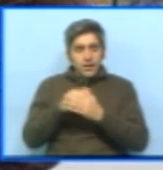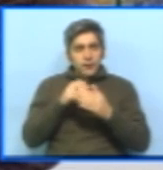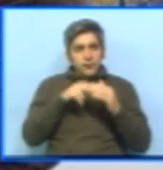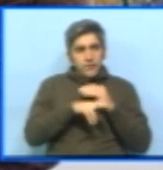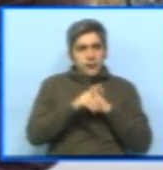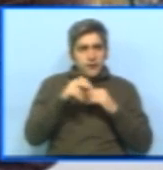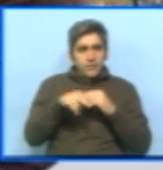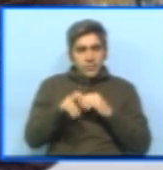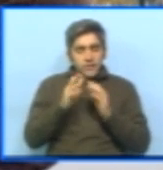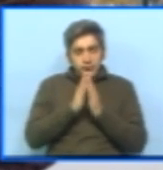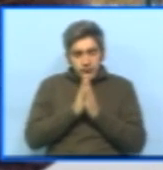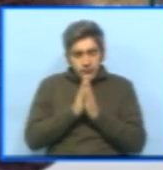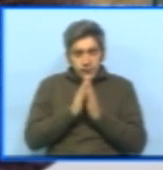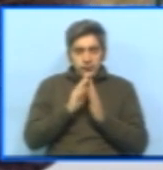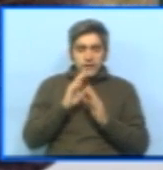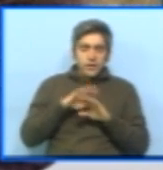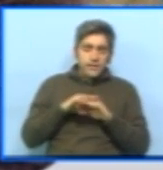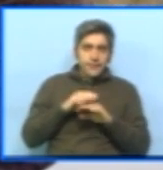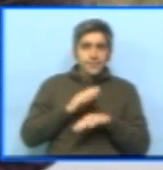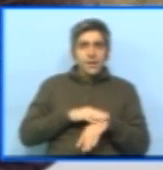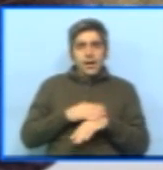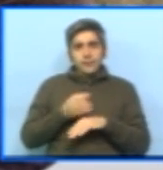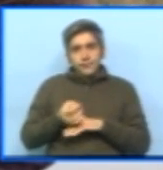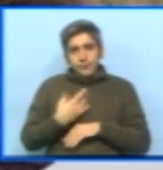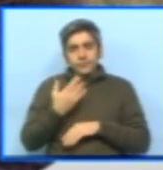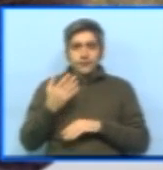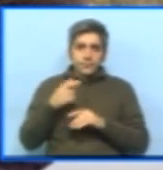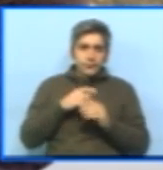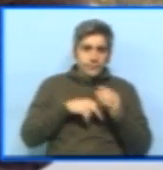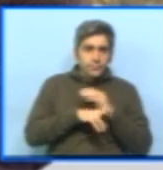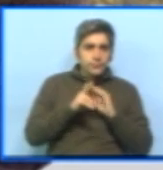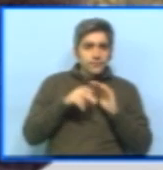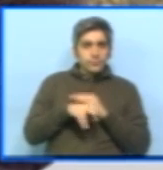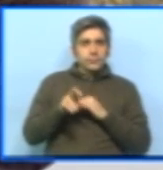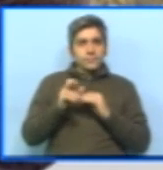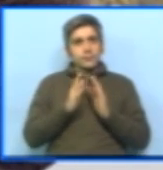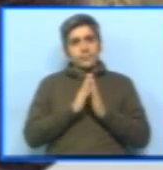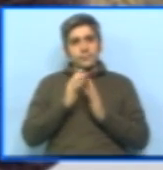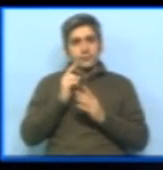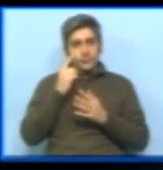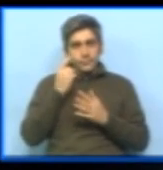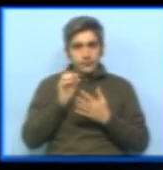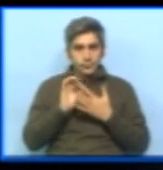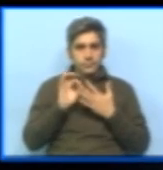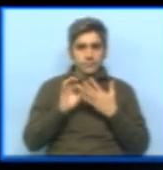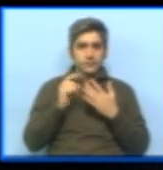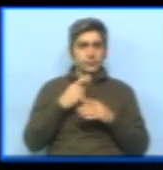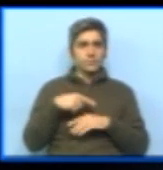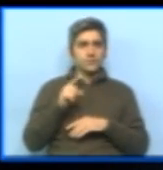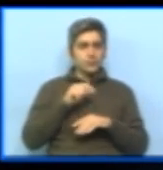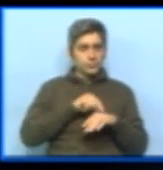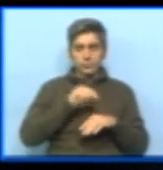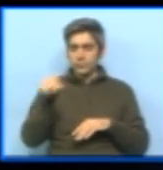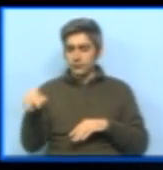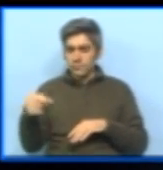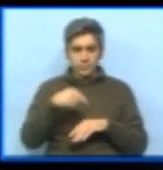penitencial e de oração. É uma peregrinação muito particular porque não se vai de um sítio para o